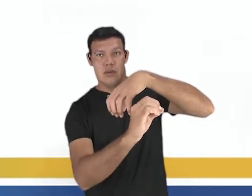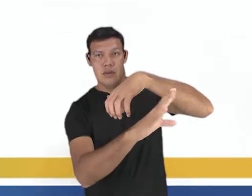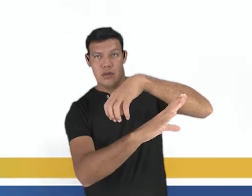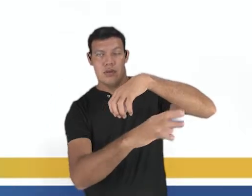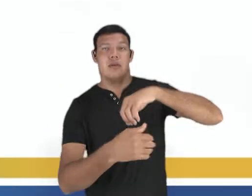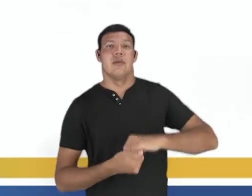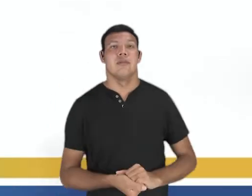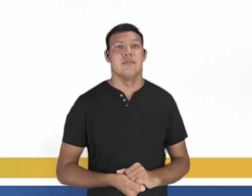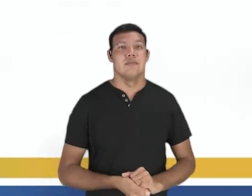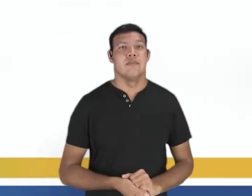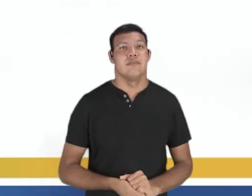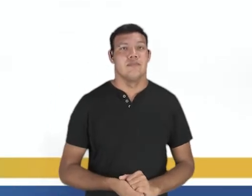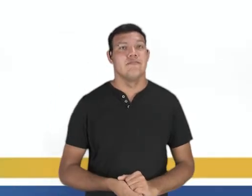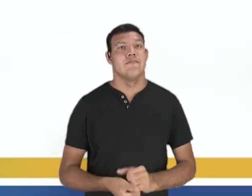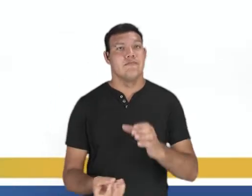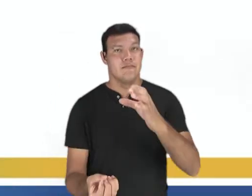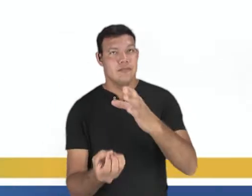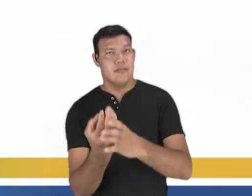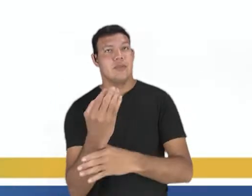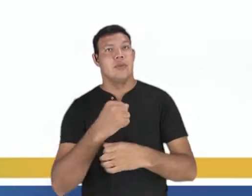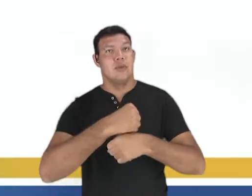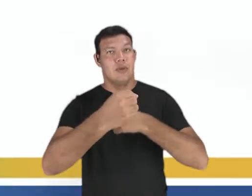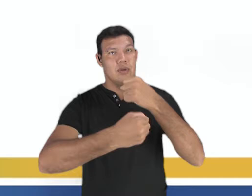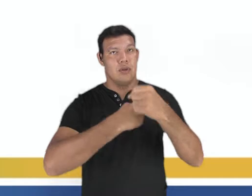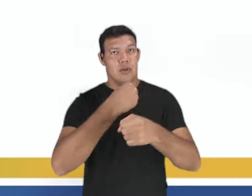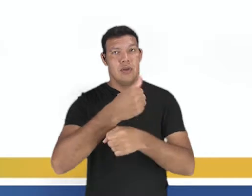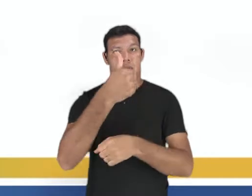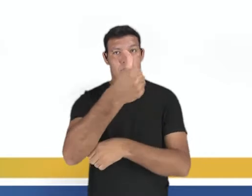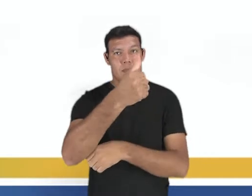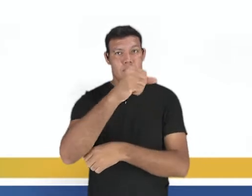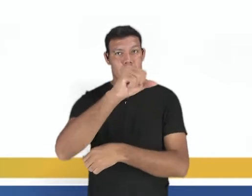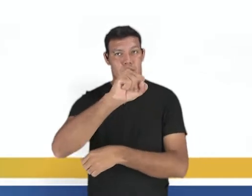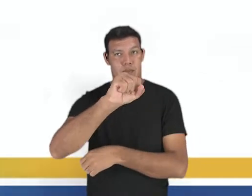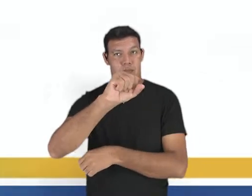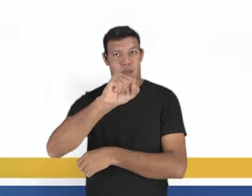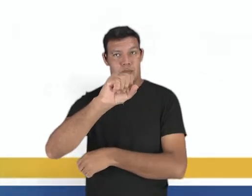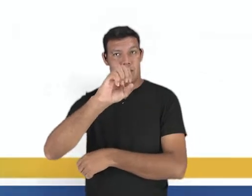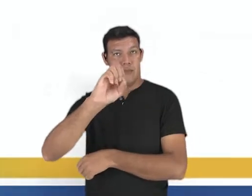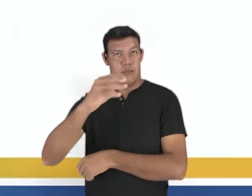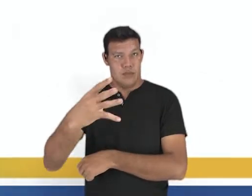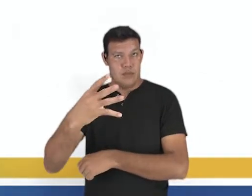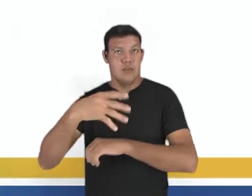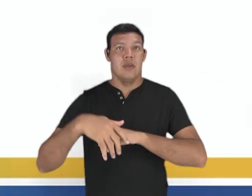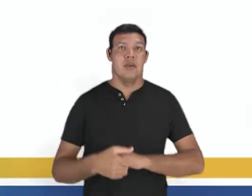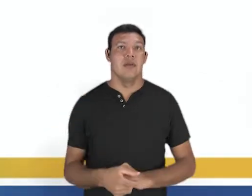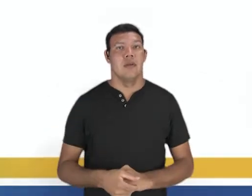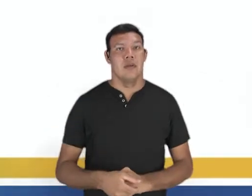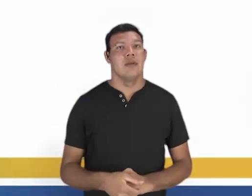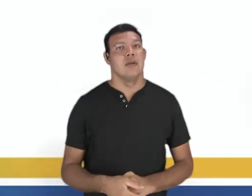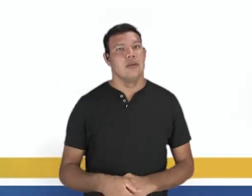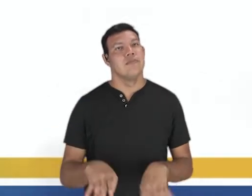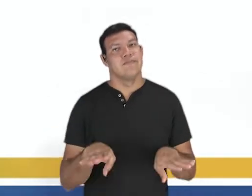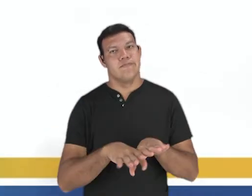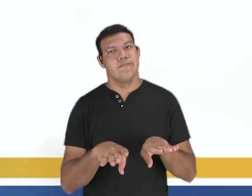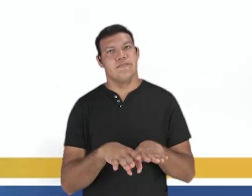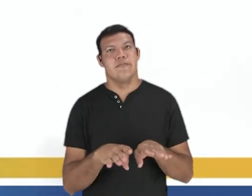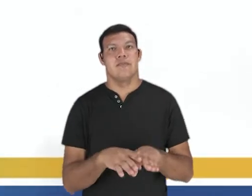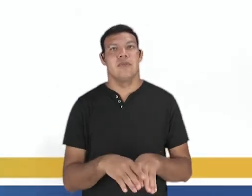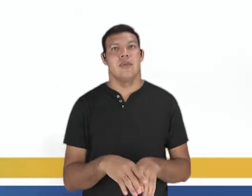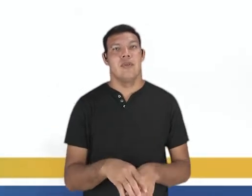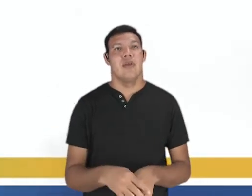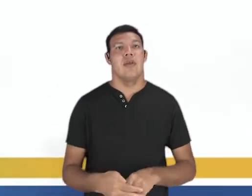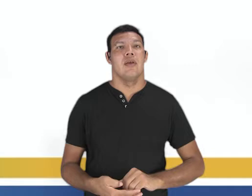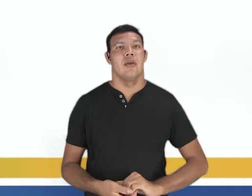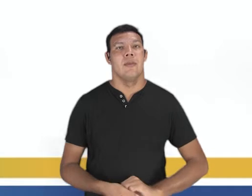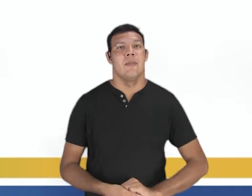1884. Então, o Ocidente, para nós, chamado Oeste, e o Oriente, Leste, que é o local onde o Sol